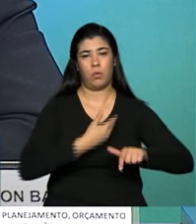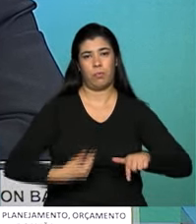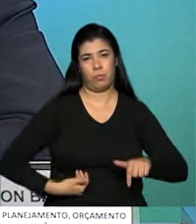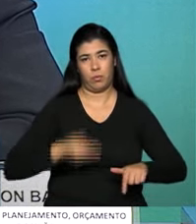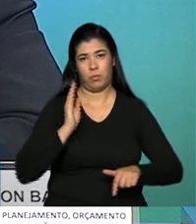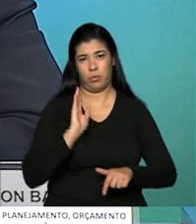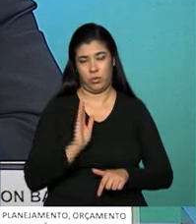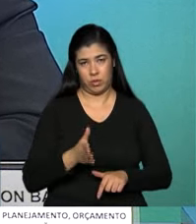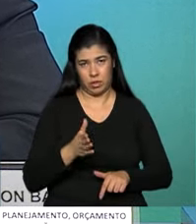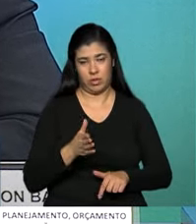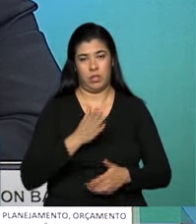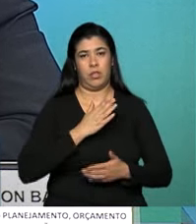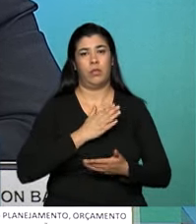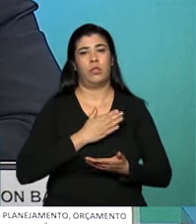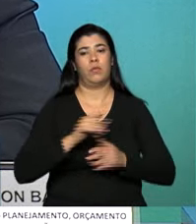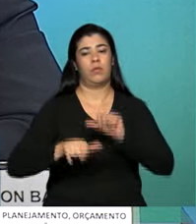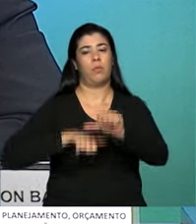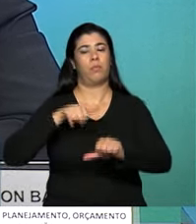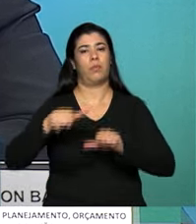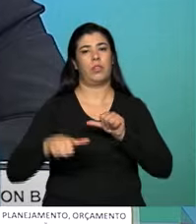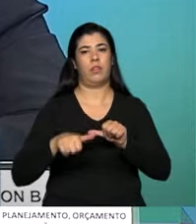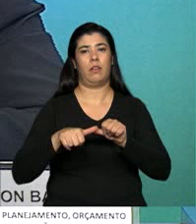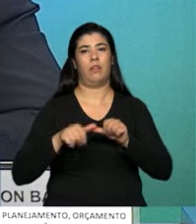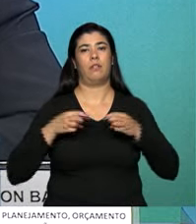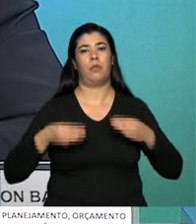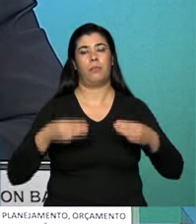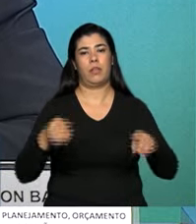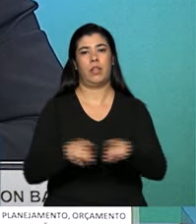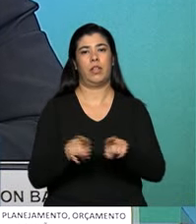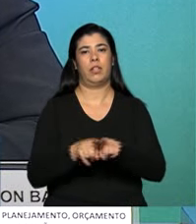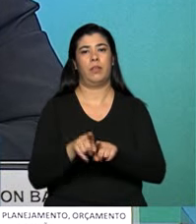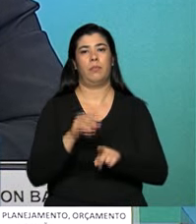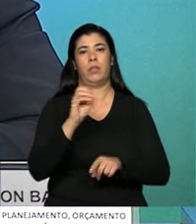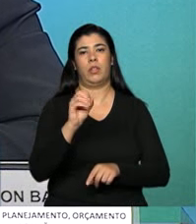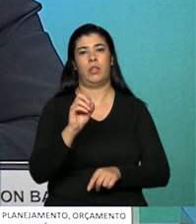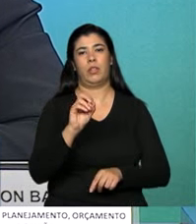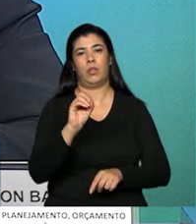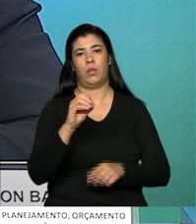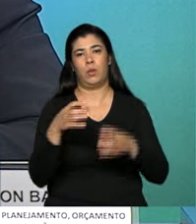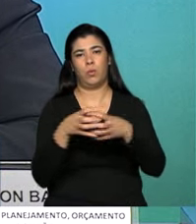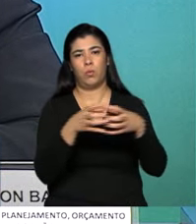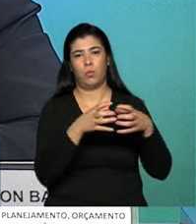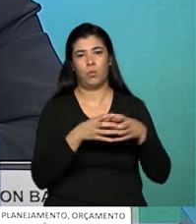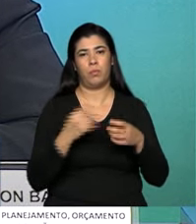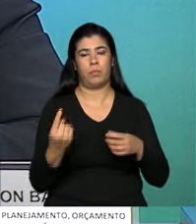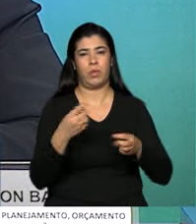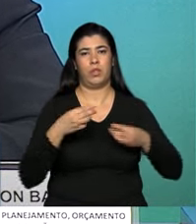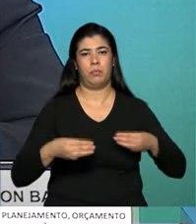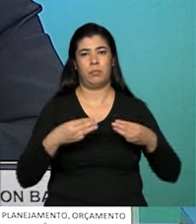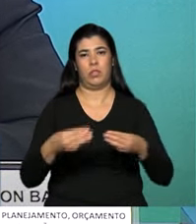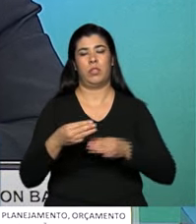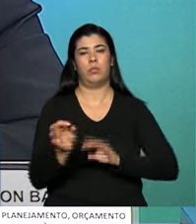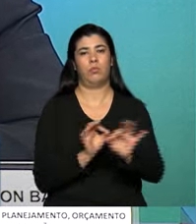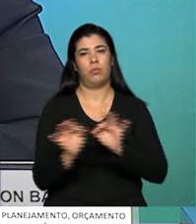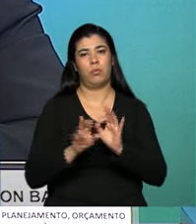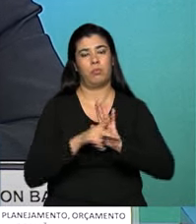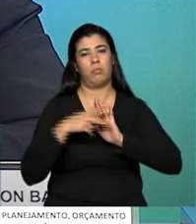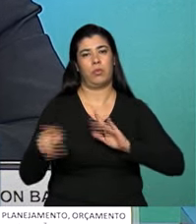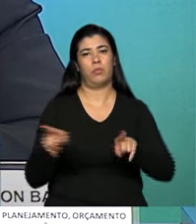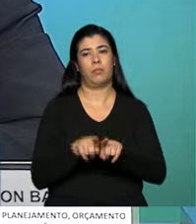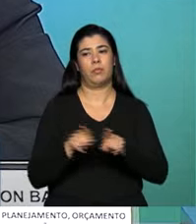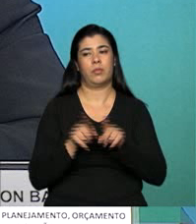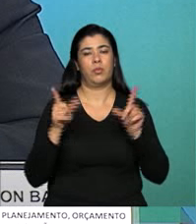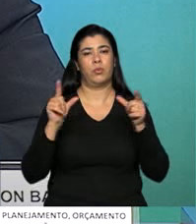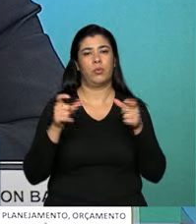nós vamos a partir dessa reestruturação de Ministérios e de órgãos eh internos a cada ministério eh também promover uma